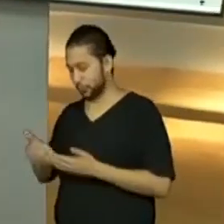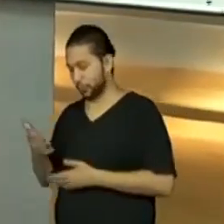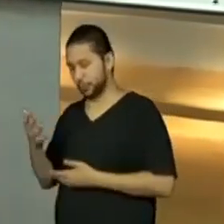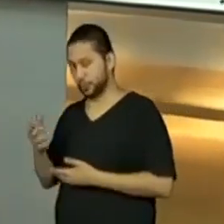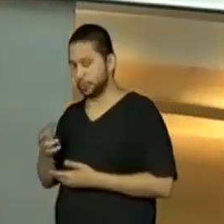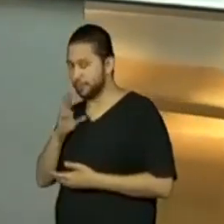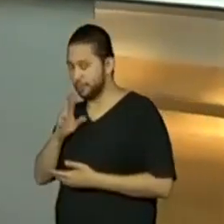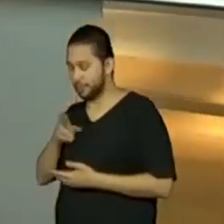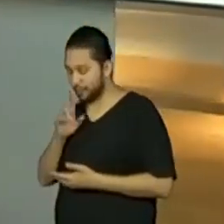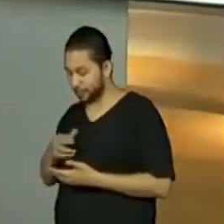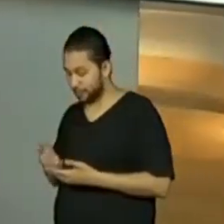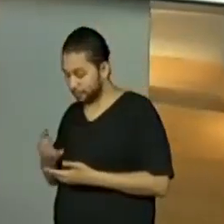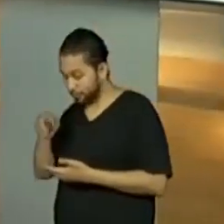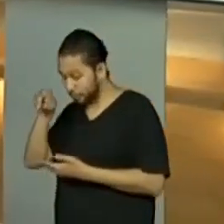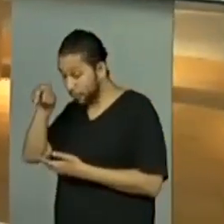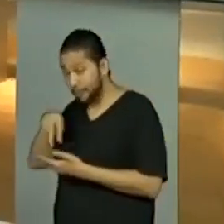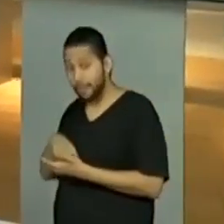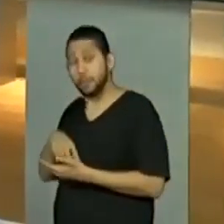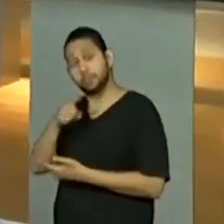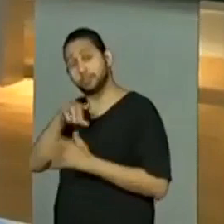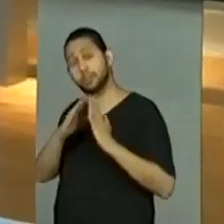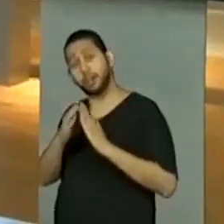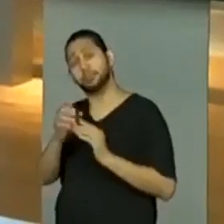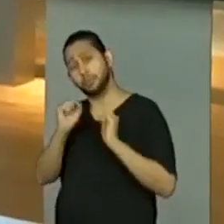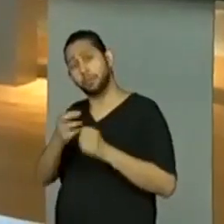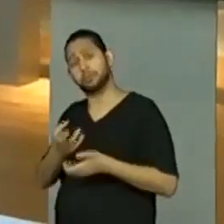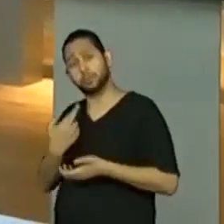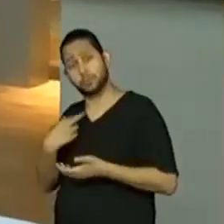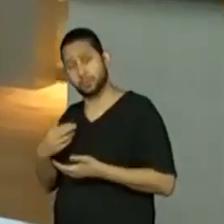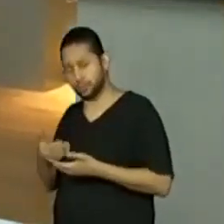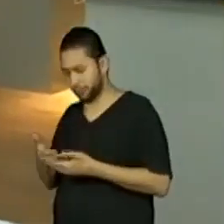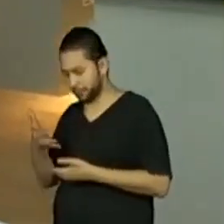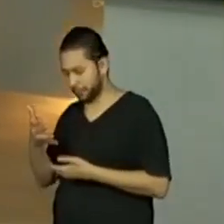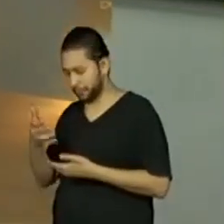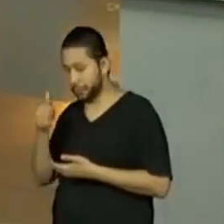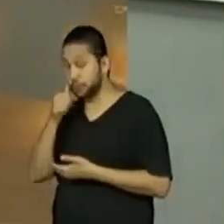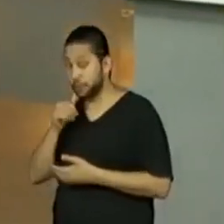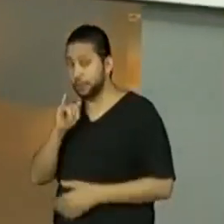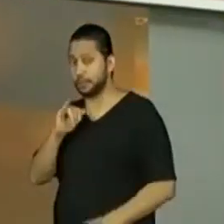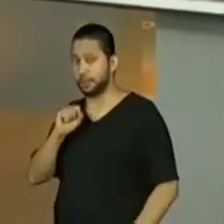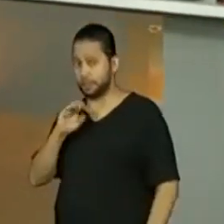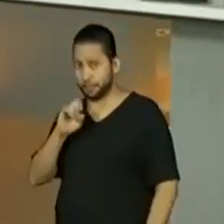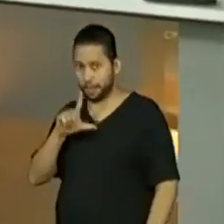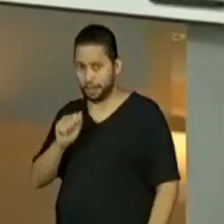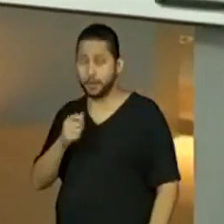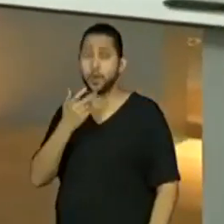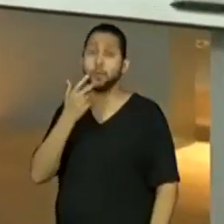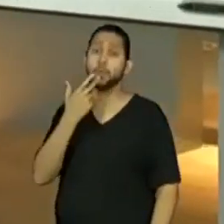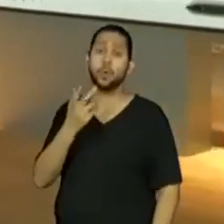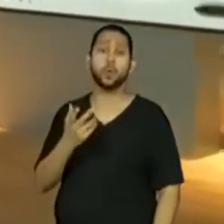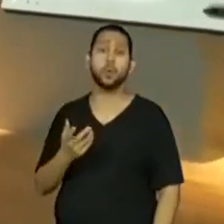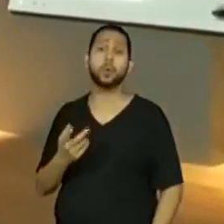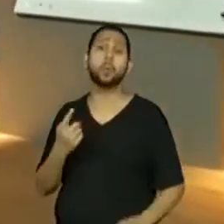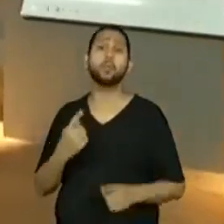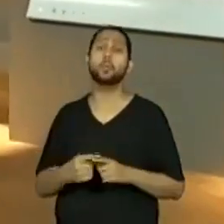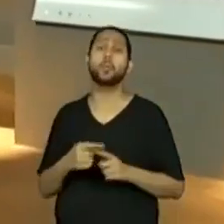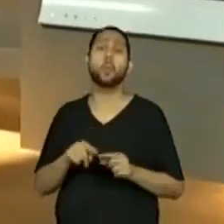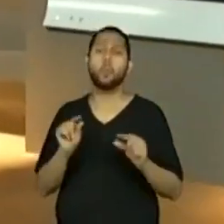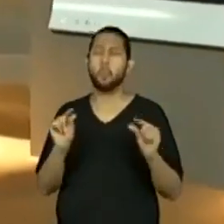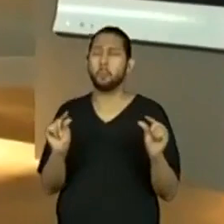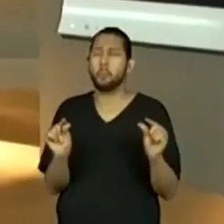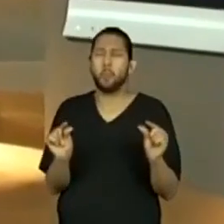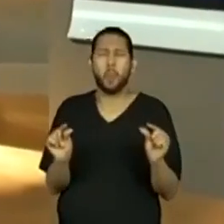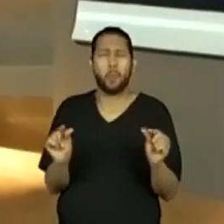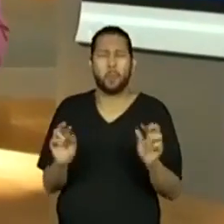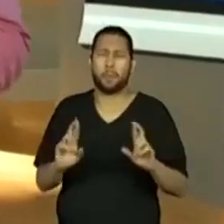participação de vocês que estão aí em casa. A Isabela disse que são um pouco